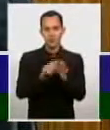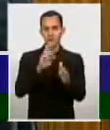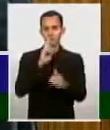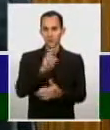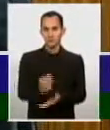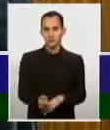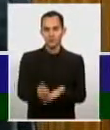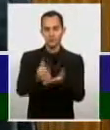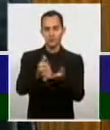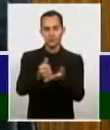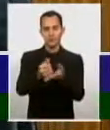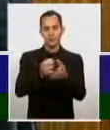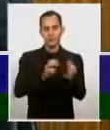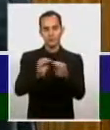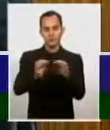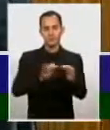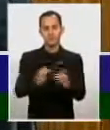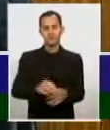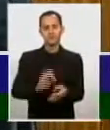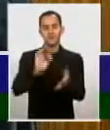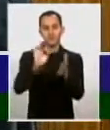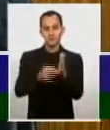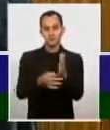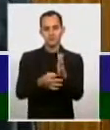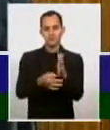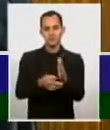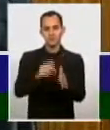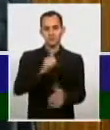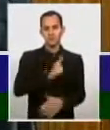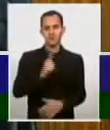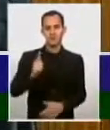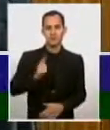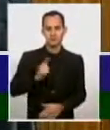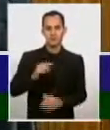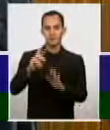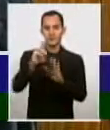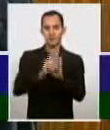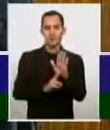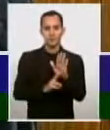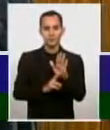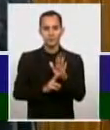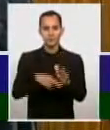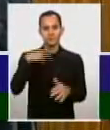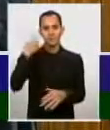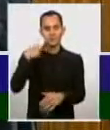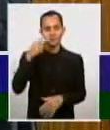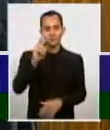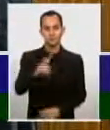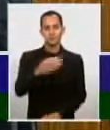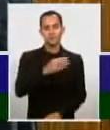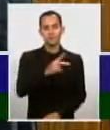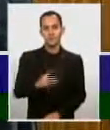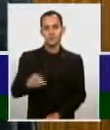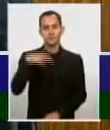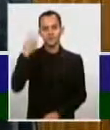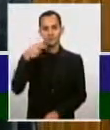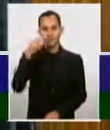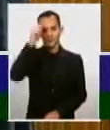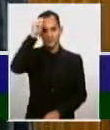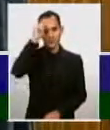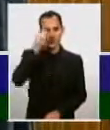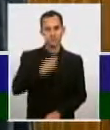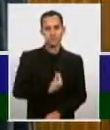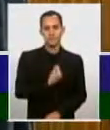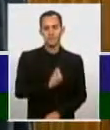favorável à tramitação do mesmo e assinam Glaucia da Saúde como relatora, vereador Vico como presidente e vereador Alexandre Nogueira